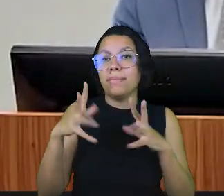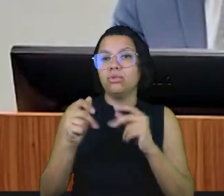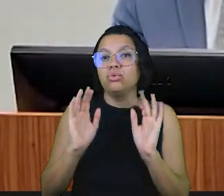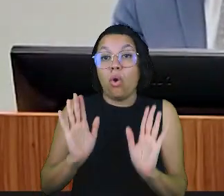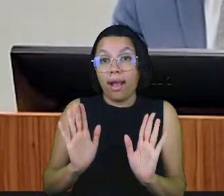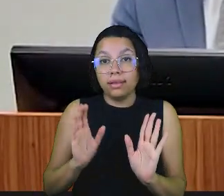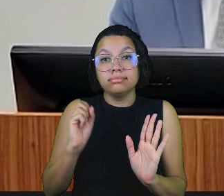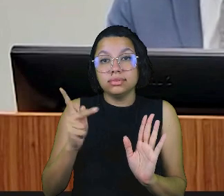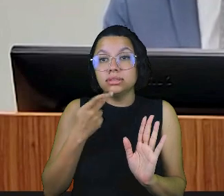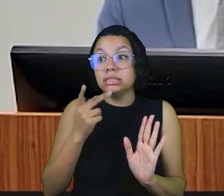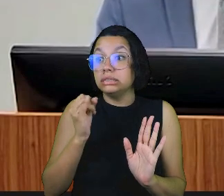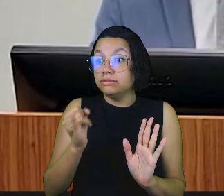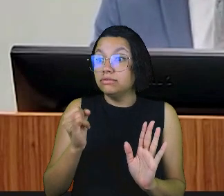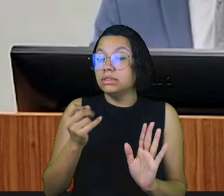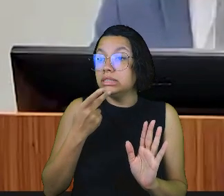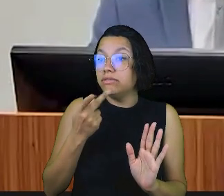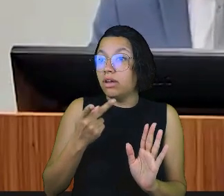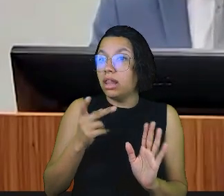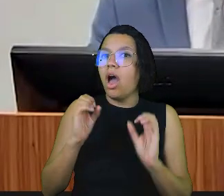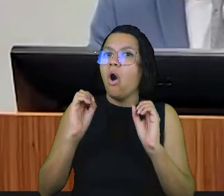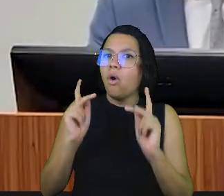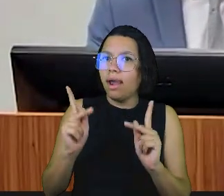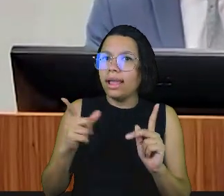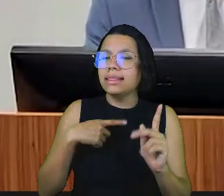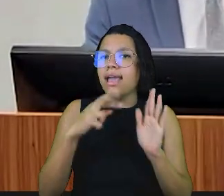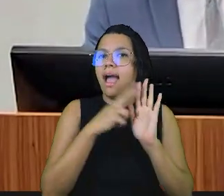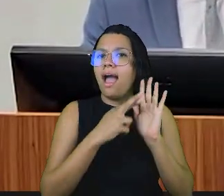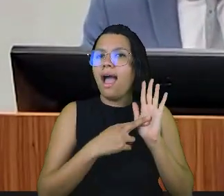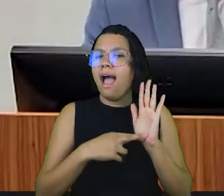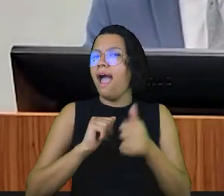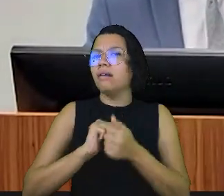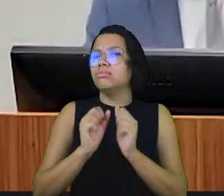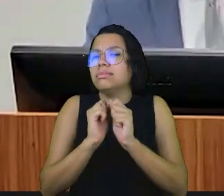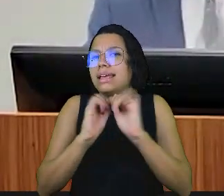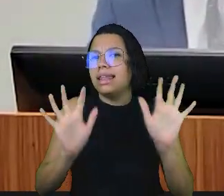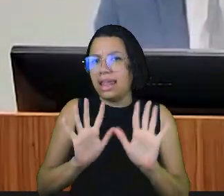jogo clara. E aí nós vamos ter consequências